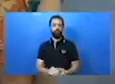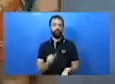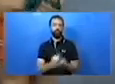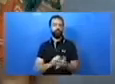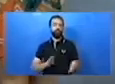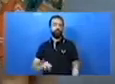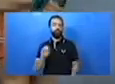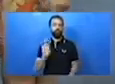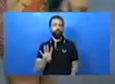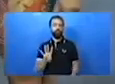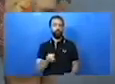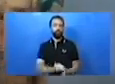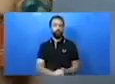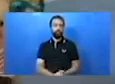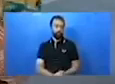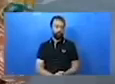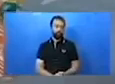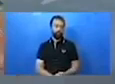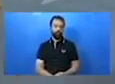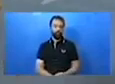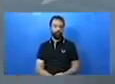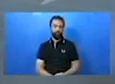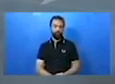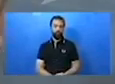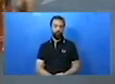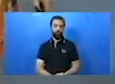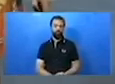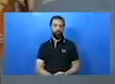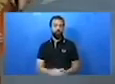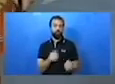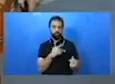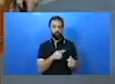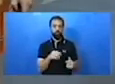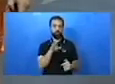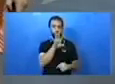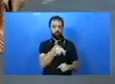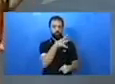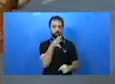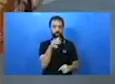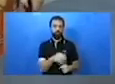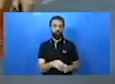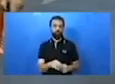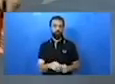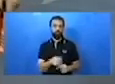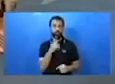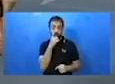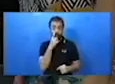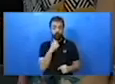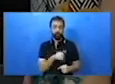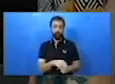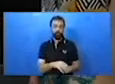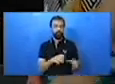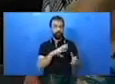Atividade 4, lá na 244. Considere o retângulo apresentado como todo referência. Eu